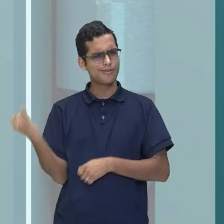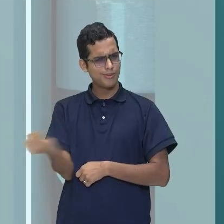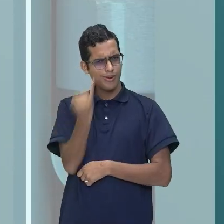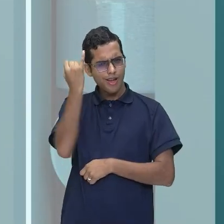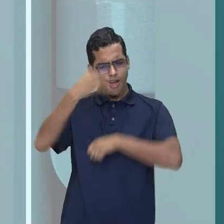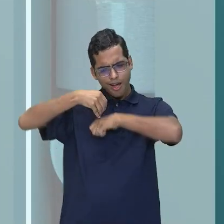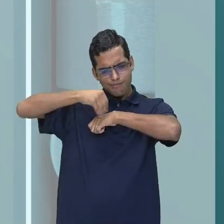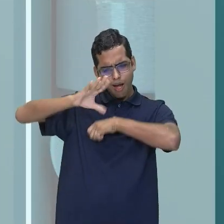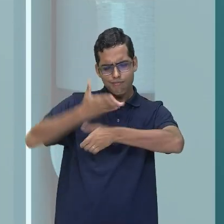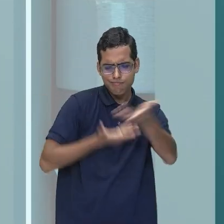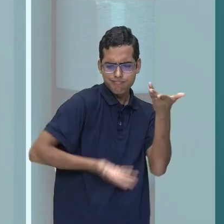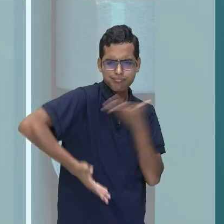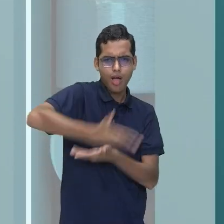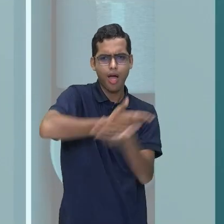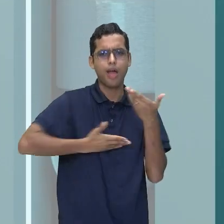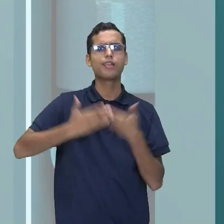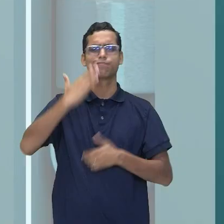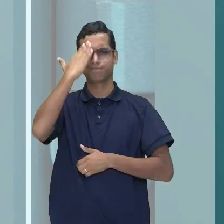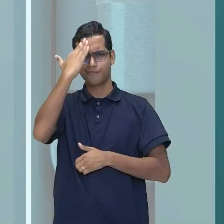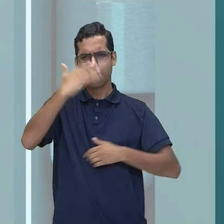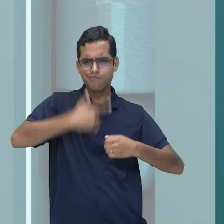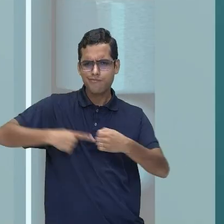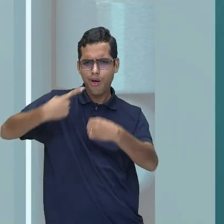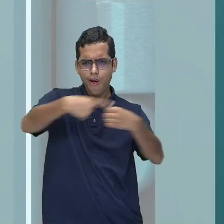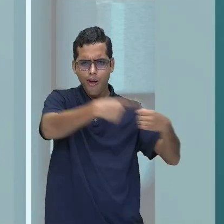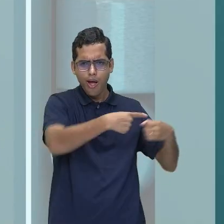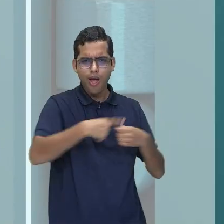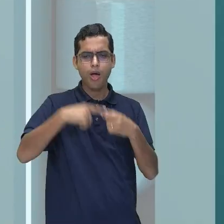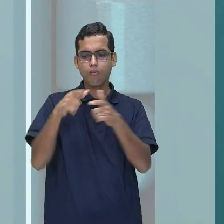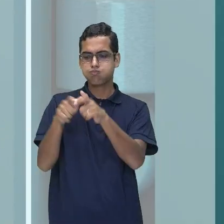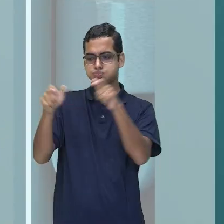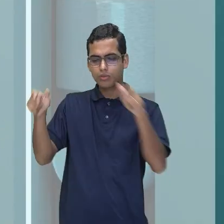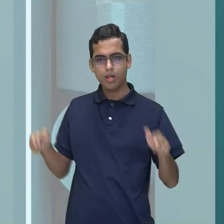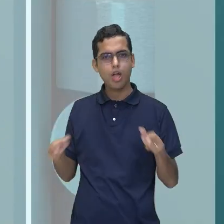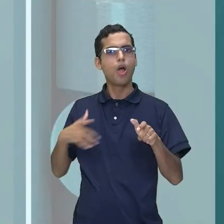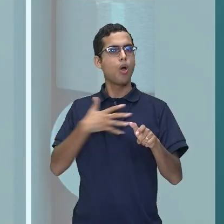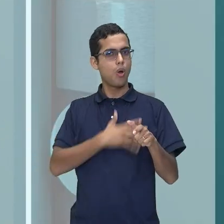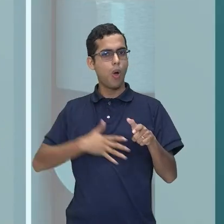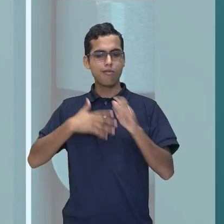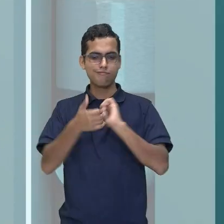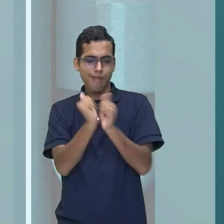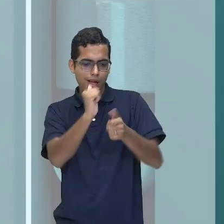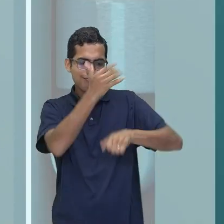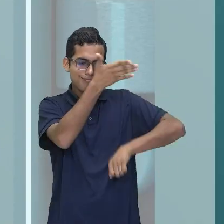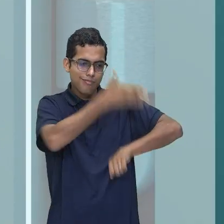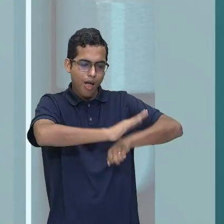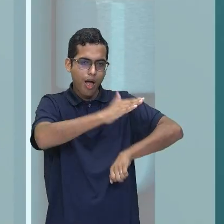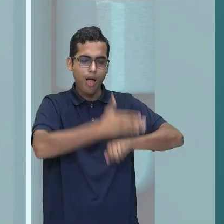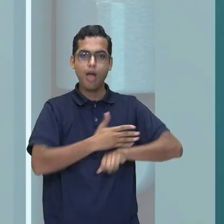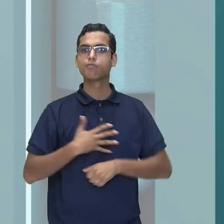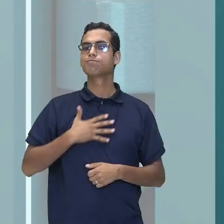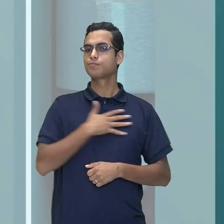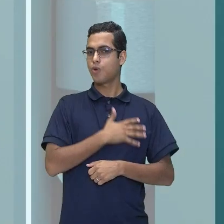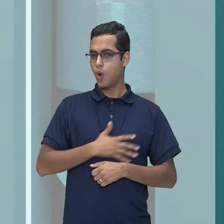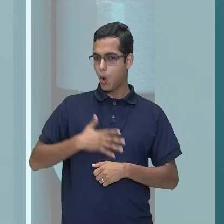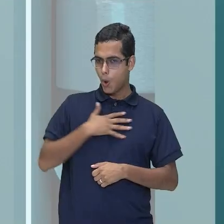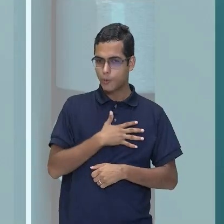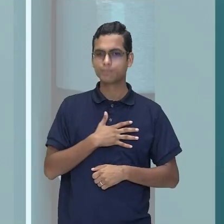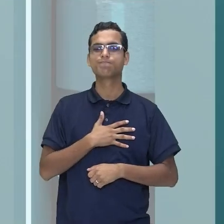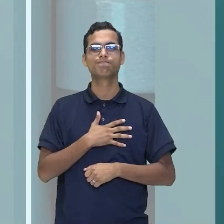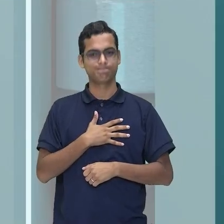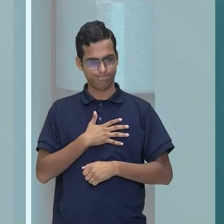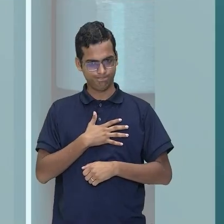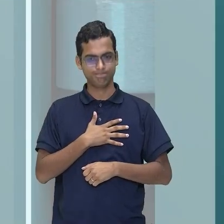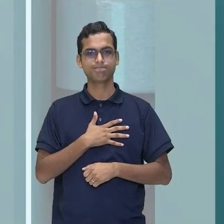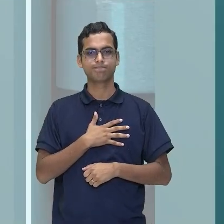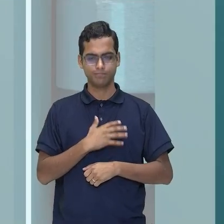sabemos que as pessoas do interior, elas gostam muito de praticar esportes. Elas gostam, e olha que a presença,